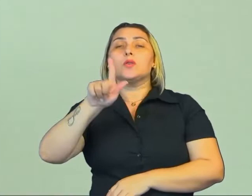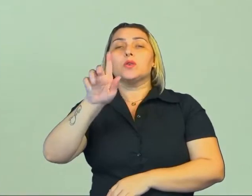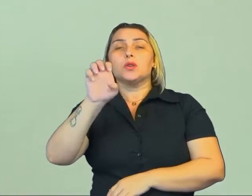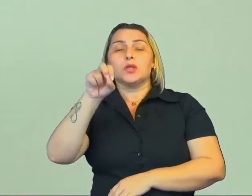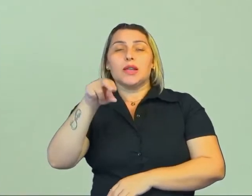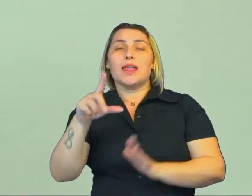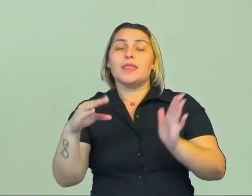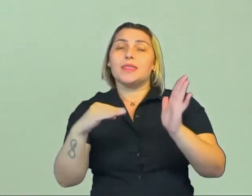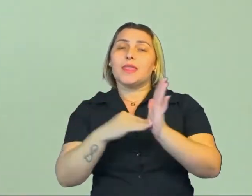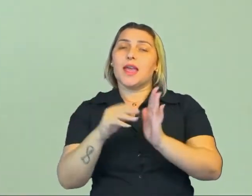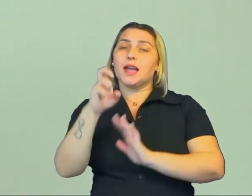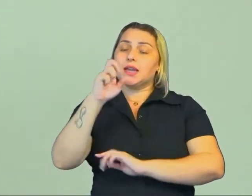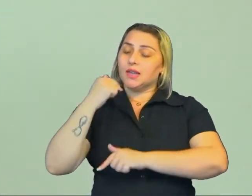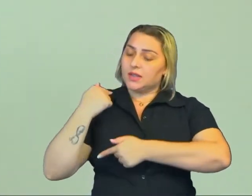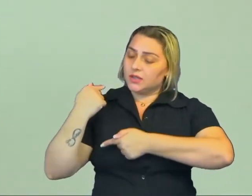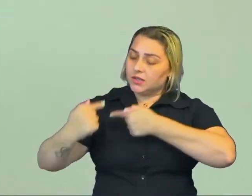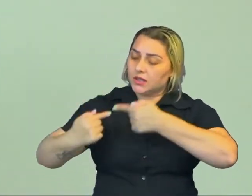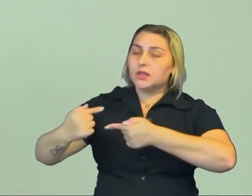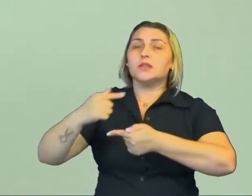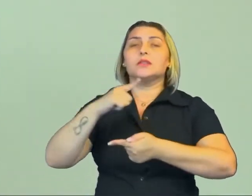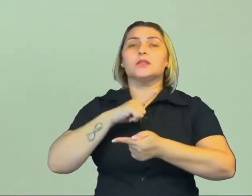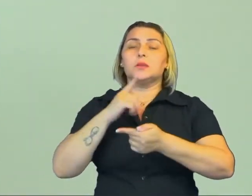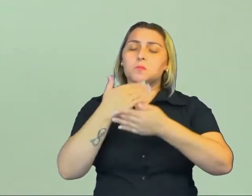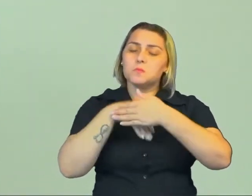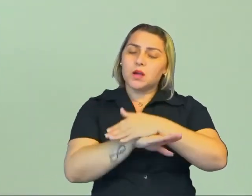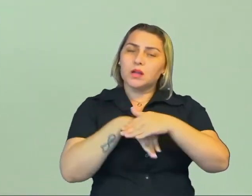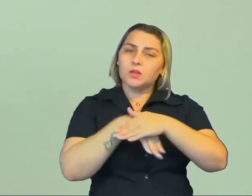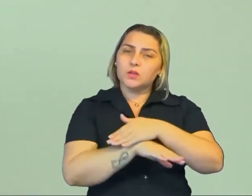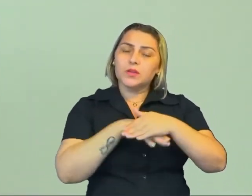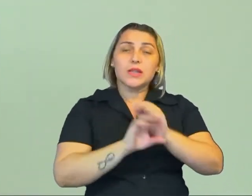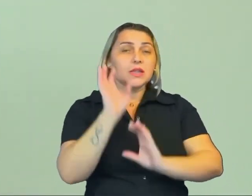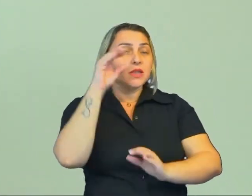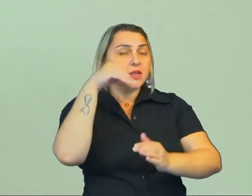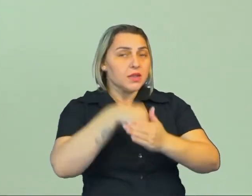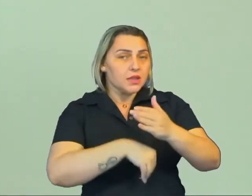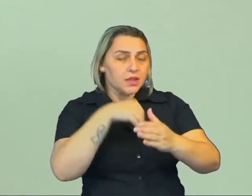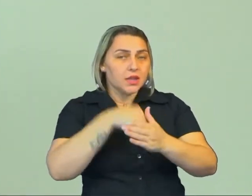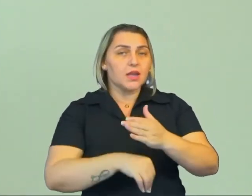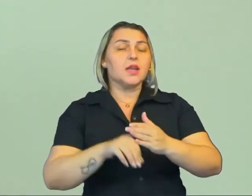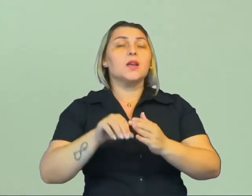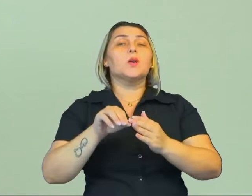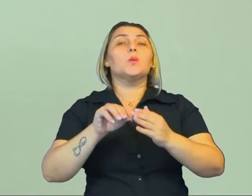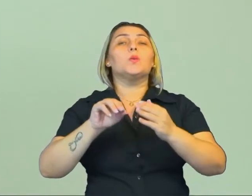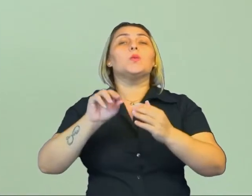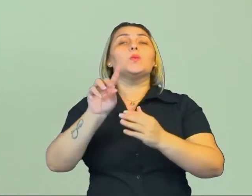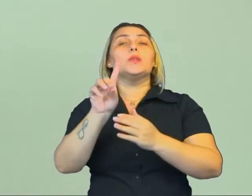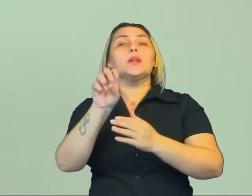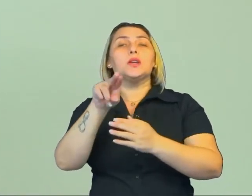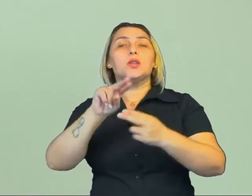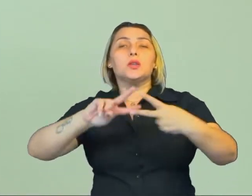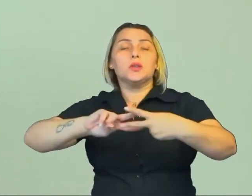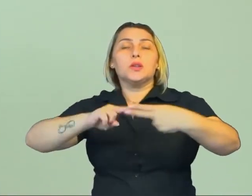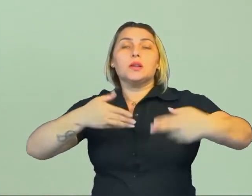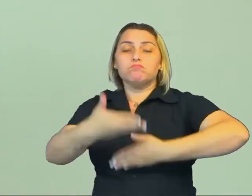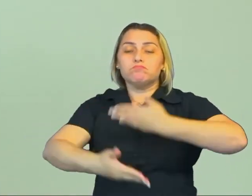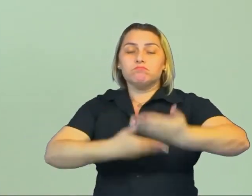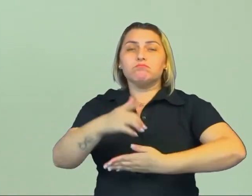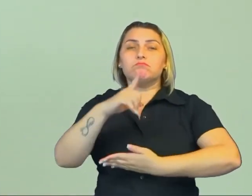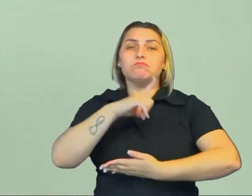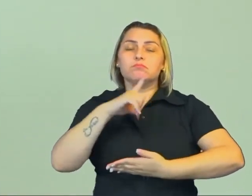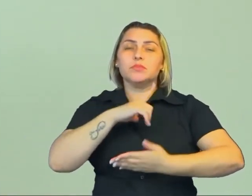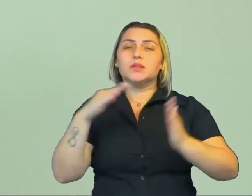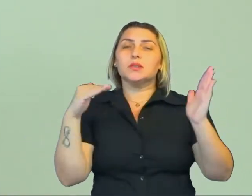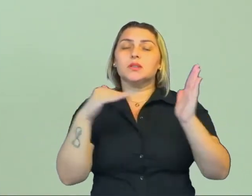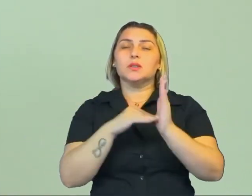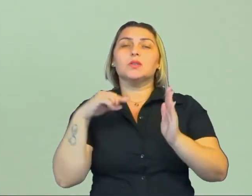a quinta geração, nós temos guardado dentro do nosso DNA essas relações que temos até